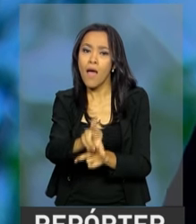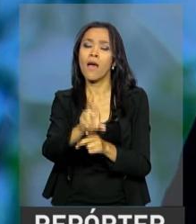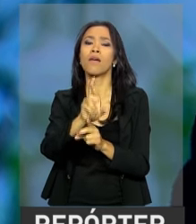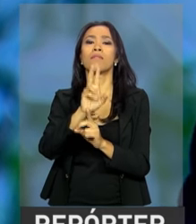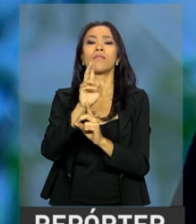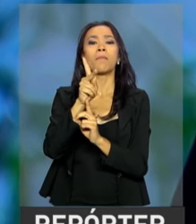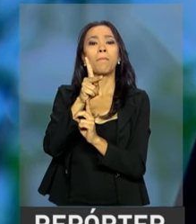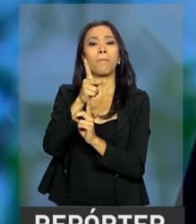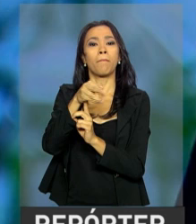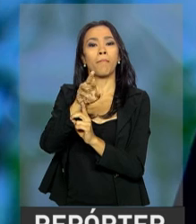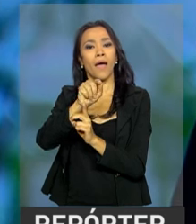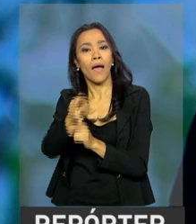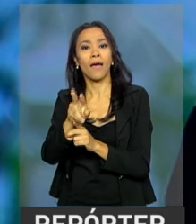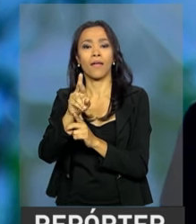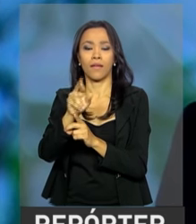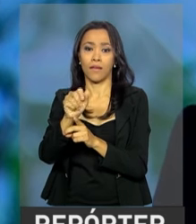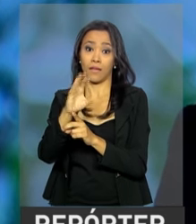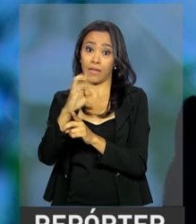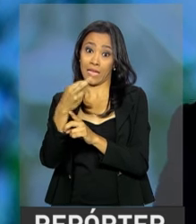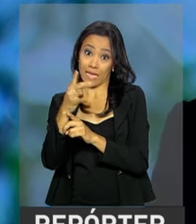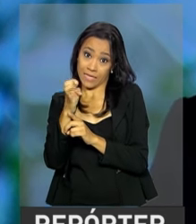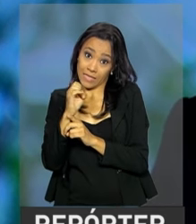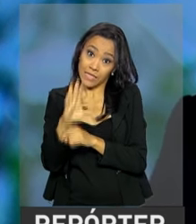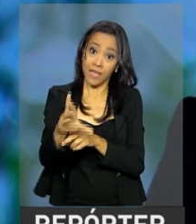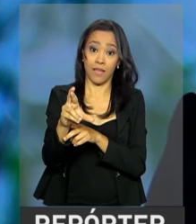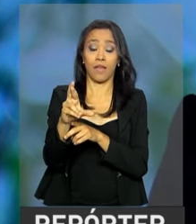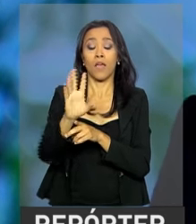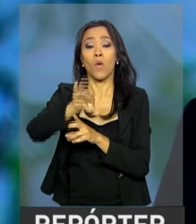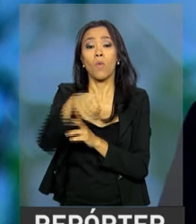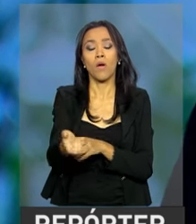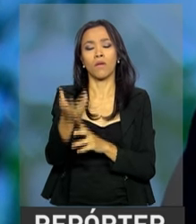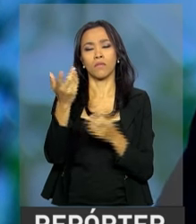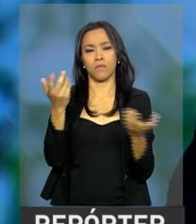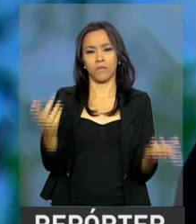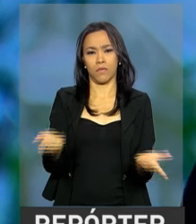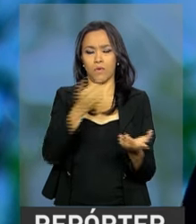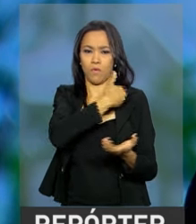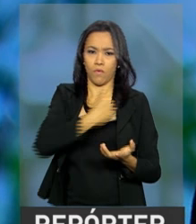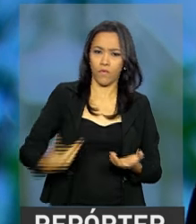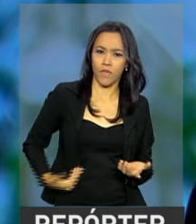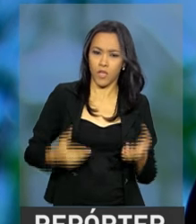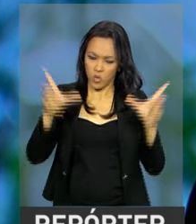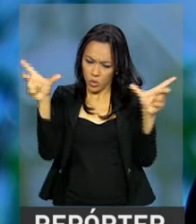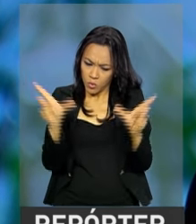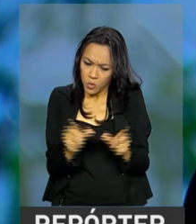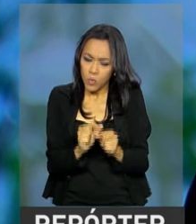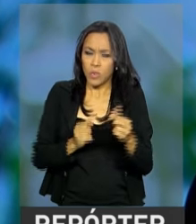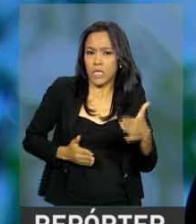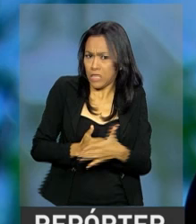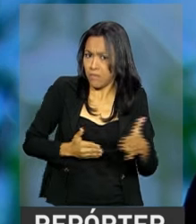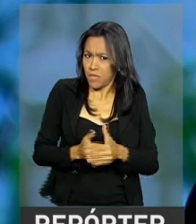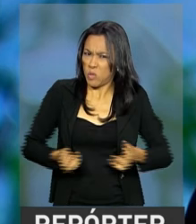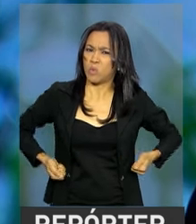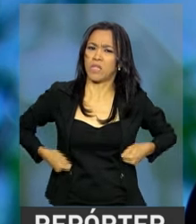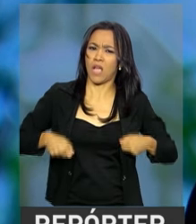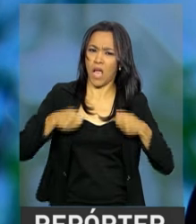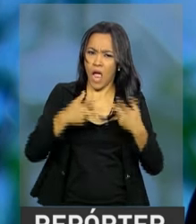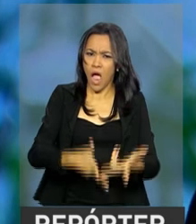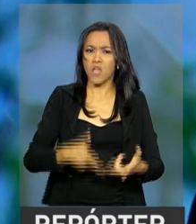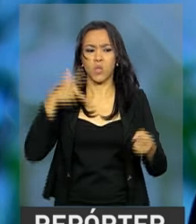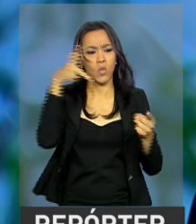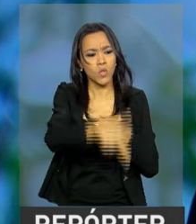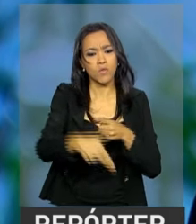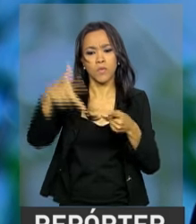pensamos numa reforma que faz com que o Estado, o poder público, diminua os seus gastos, ou seja, corte na